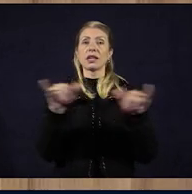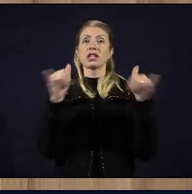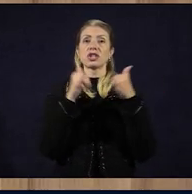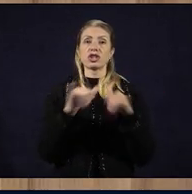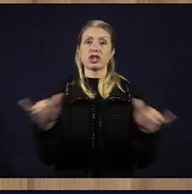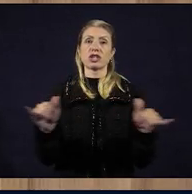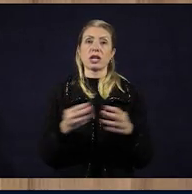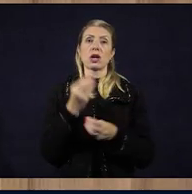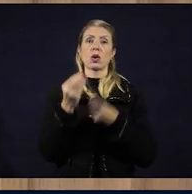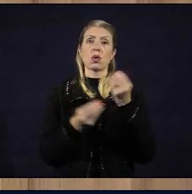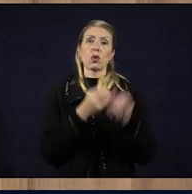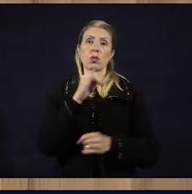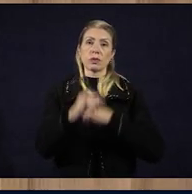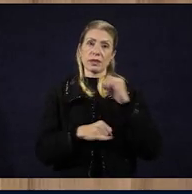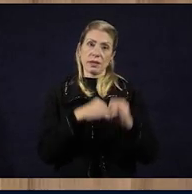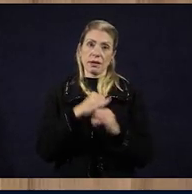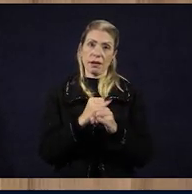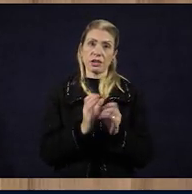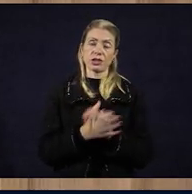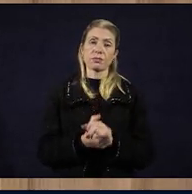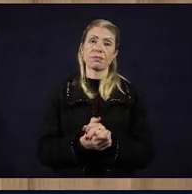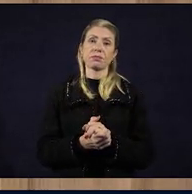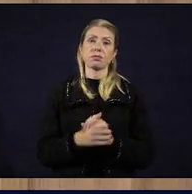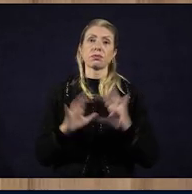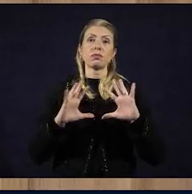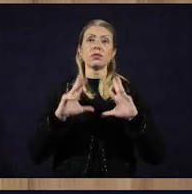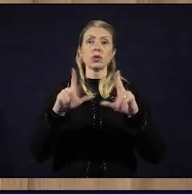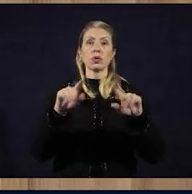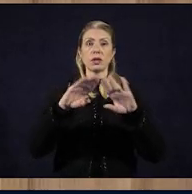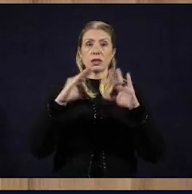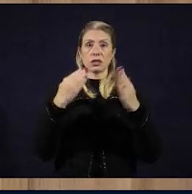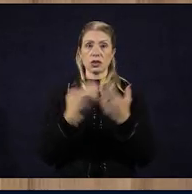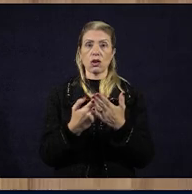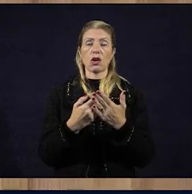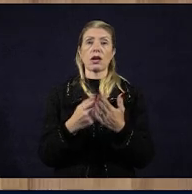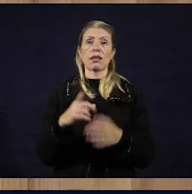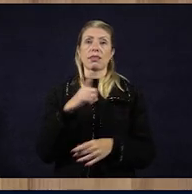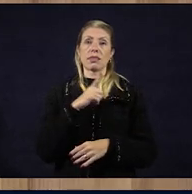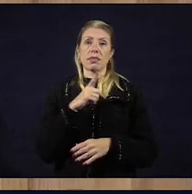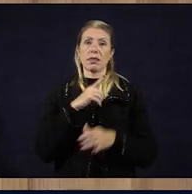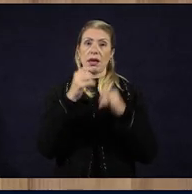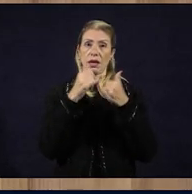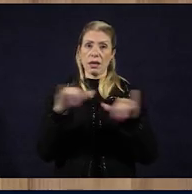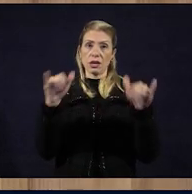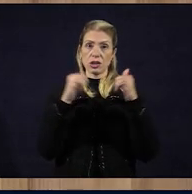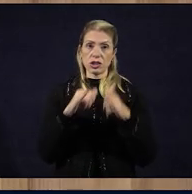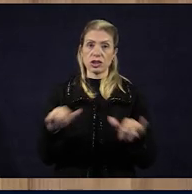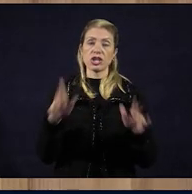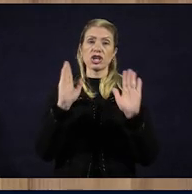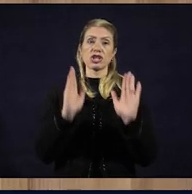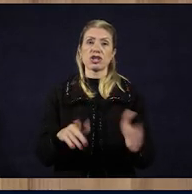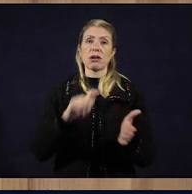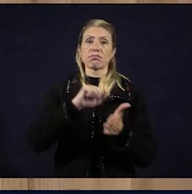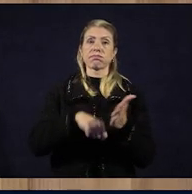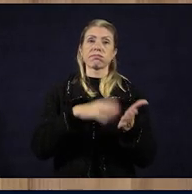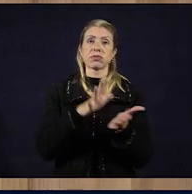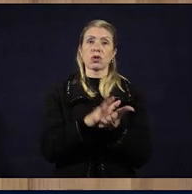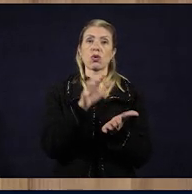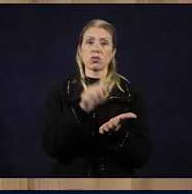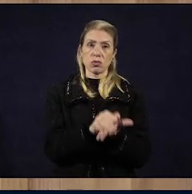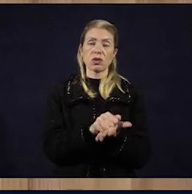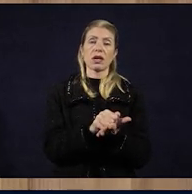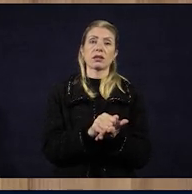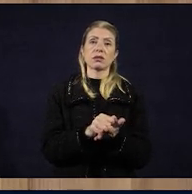todas as escolas com energia elétrica já estão contratadas nós já contratamos já já foram